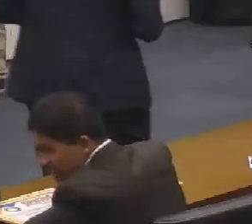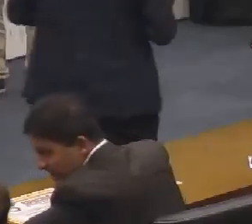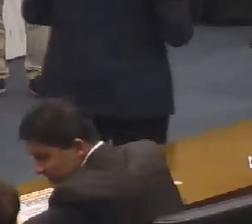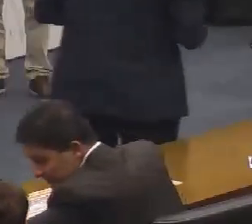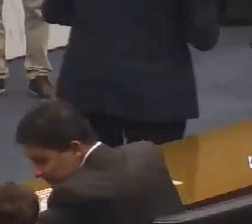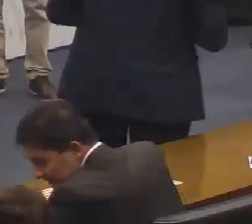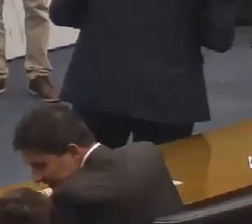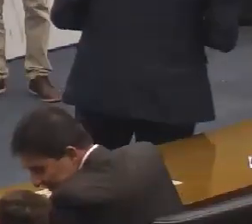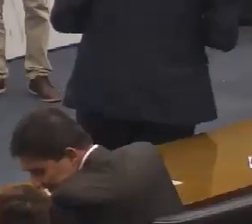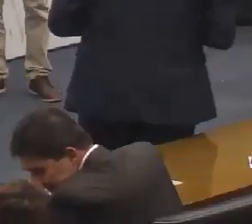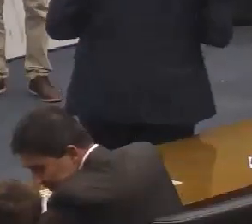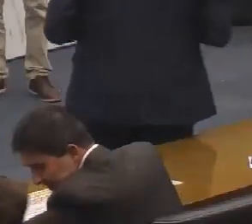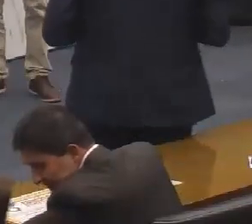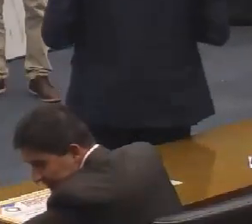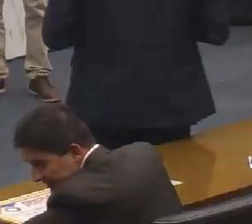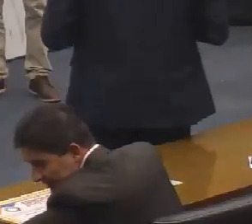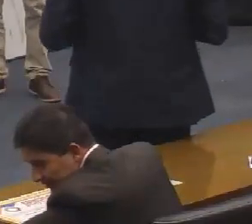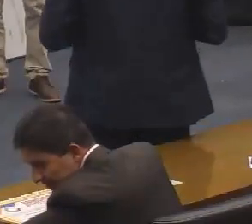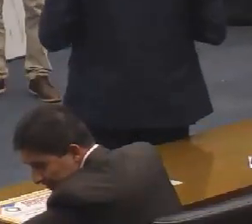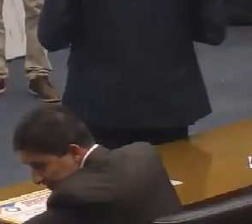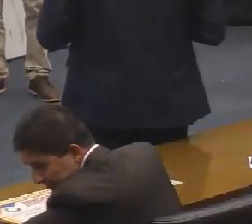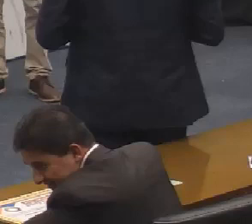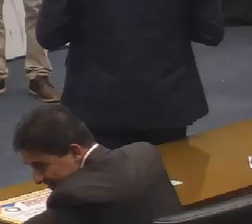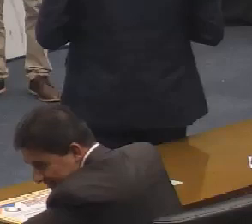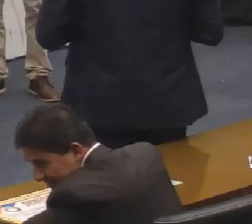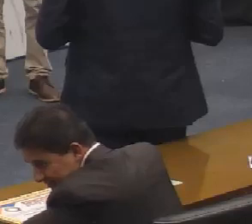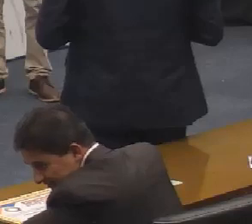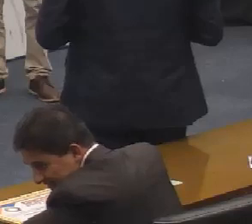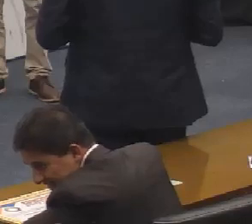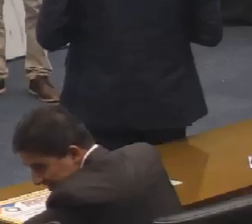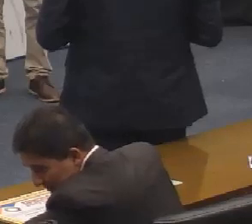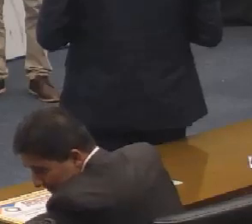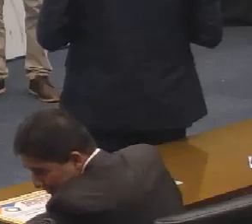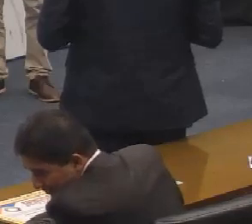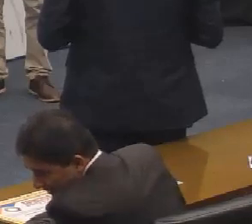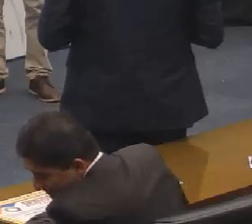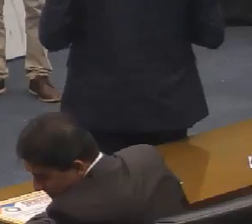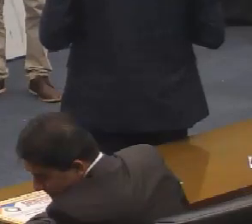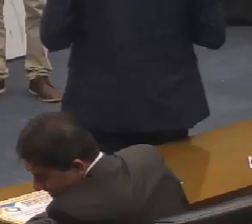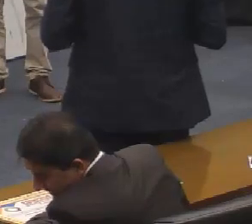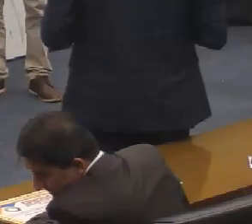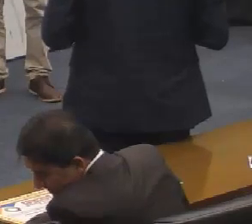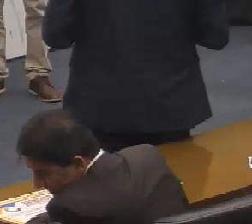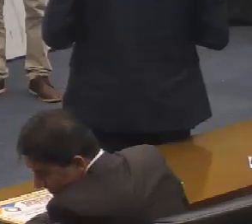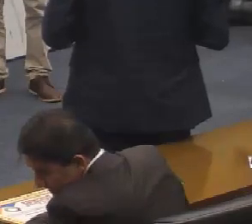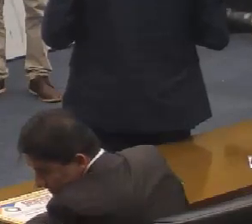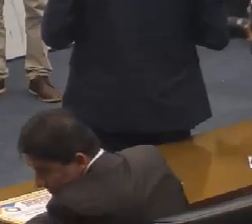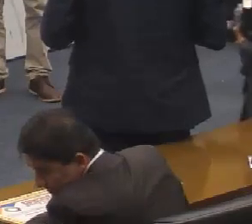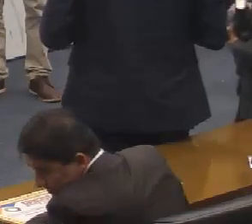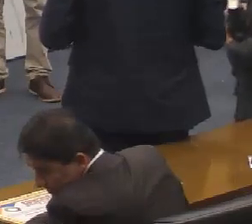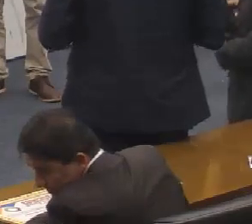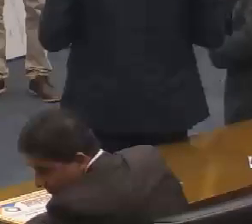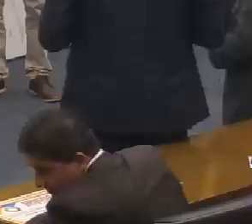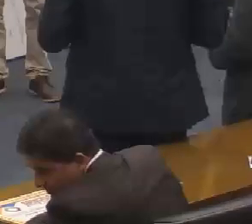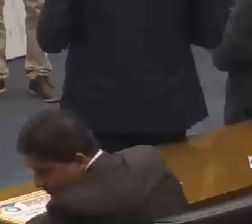e então fazer valer a pena cada verso daquele poema sobre acreditar.